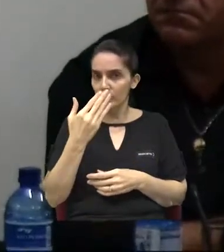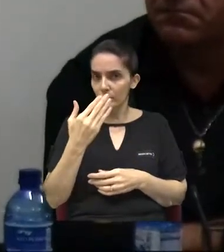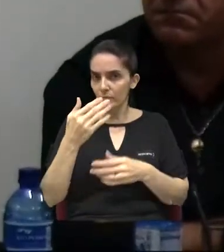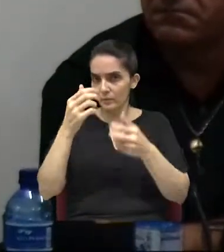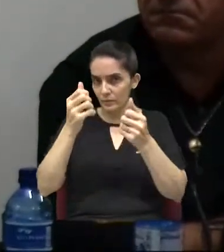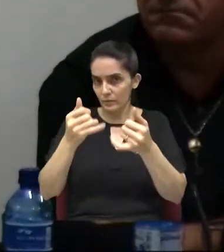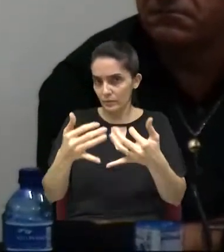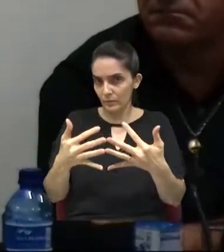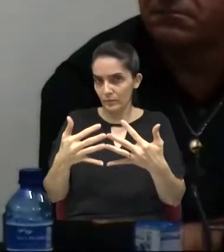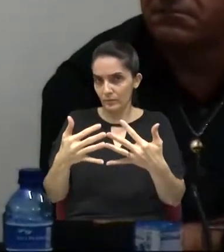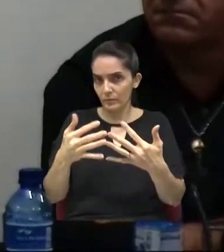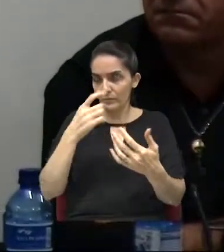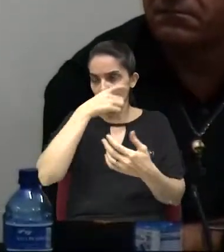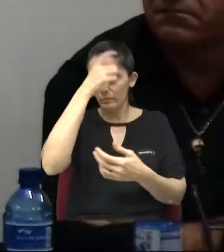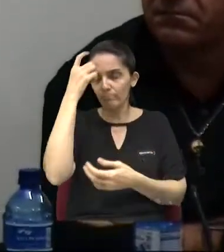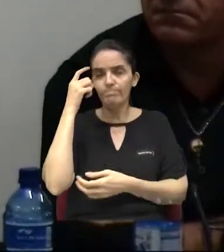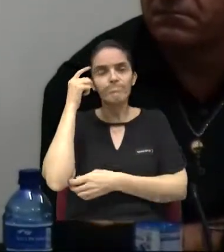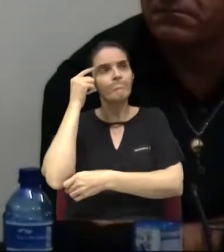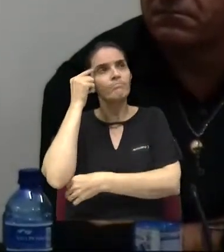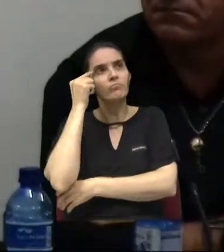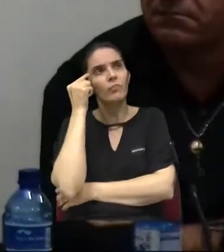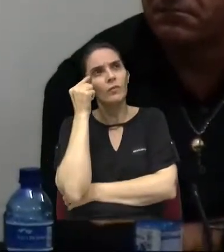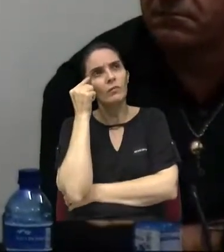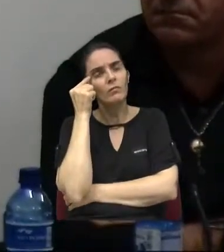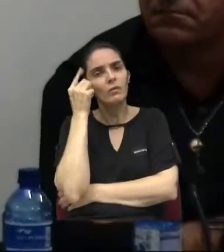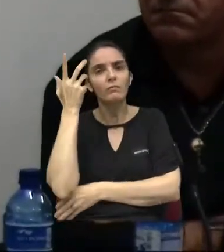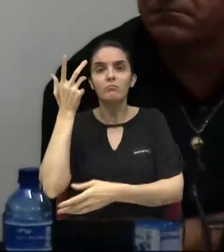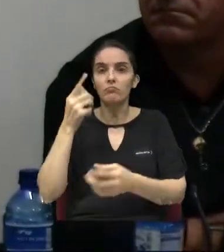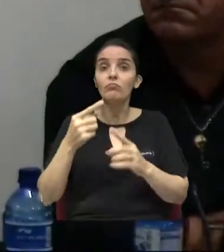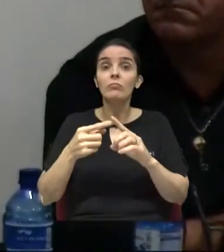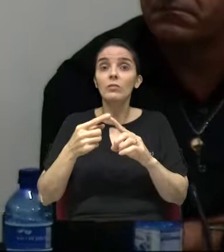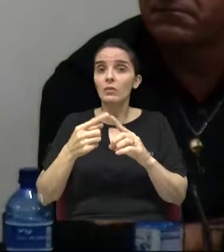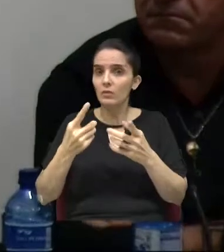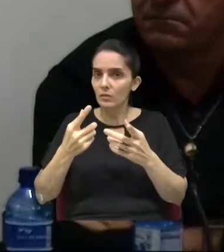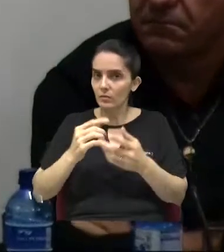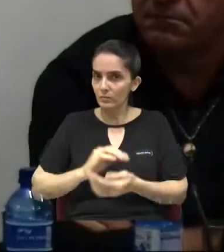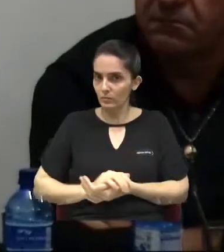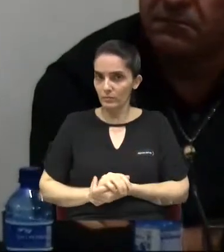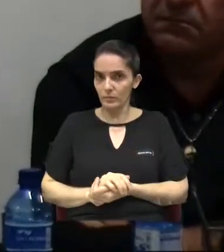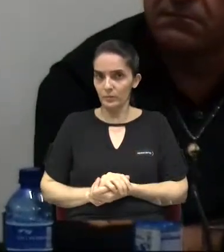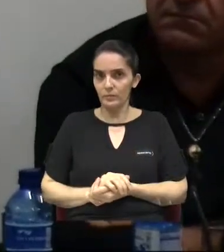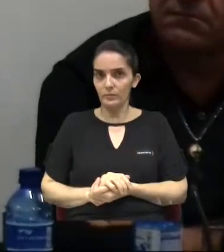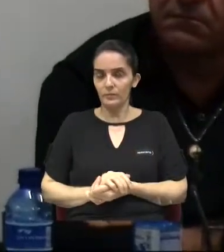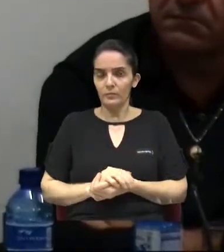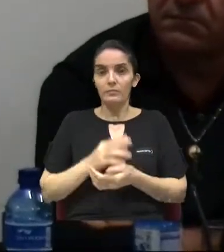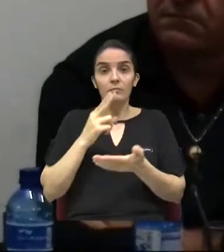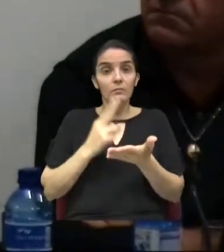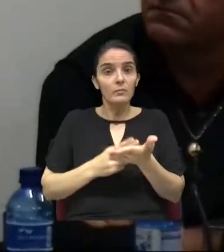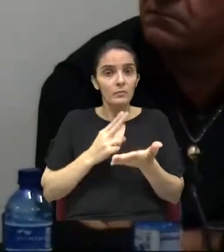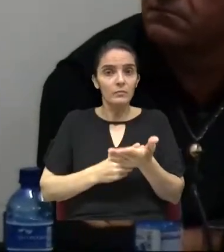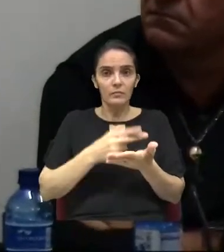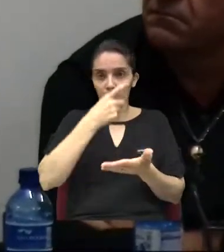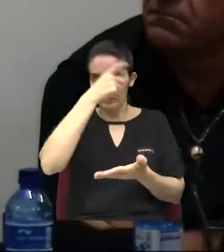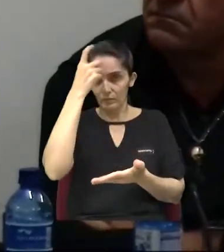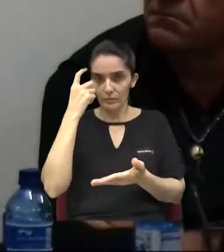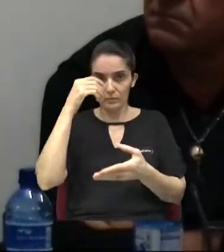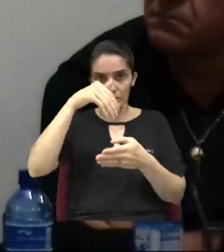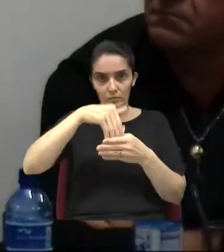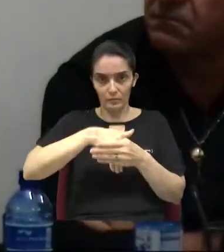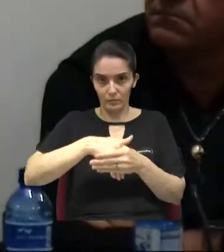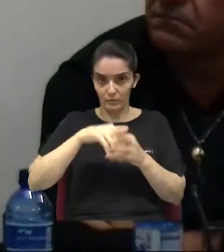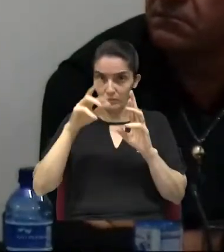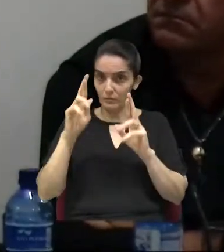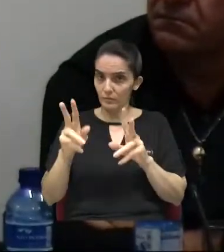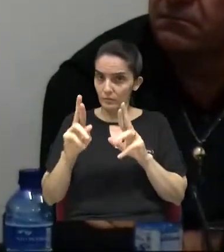fiquei um pouco pensativo. Por quê? Mesmo ter votado diferente,